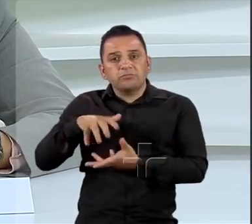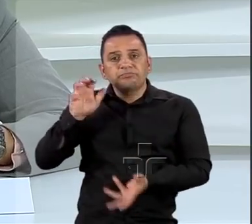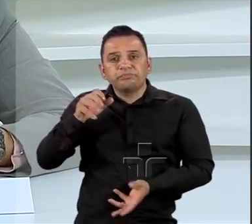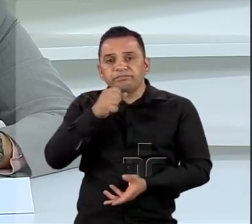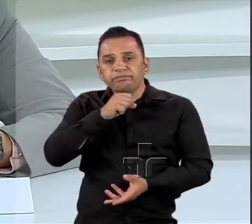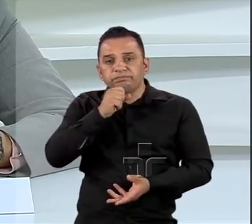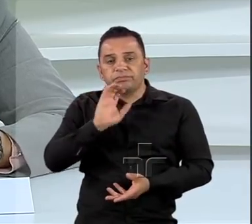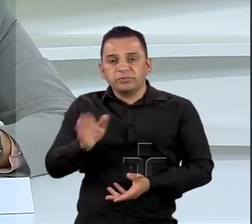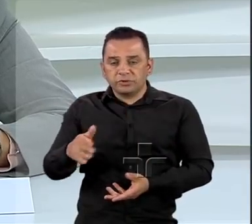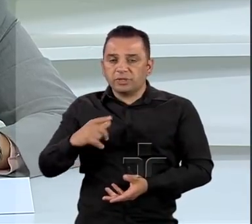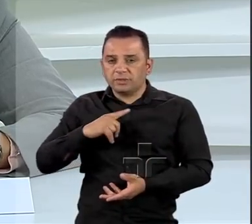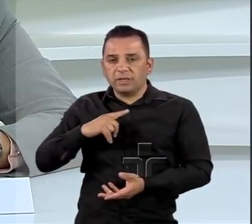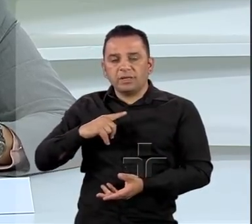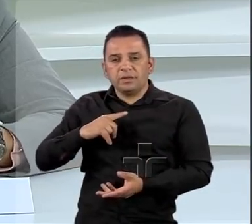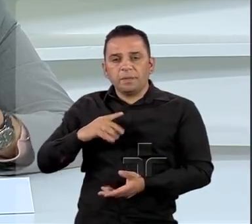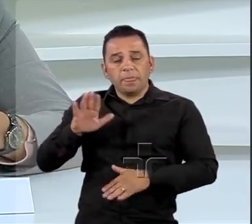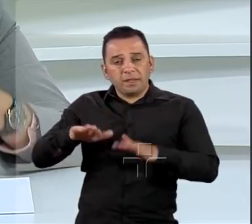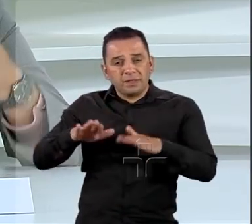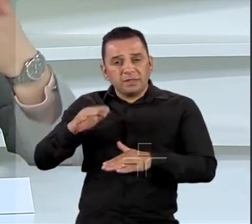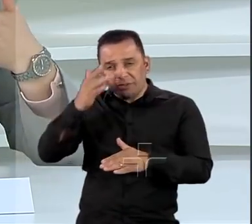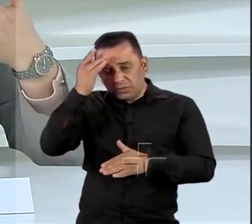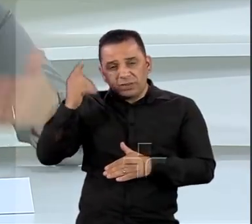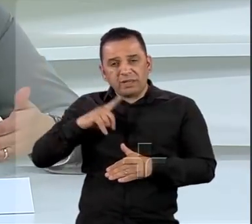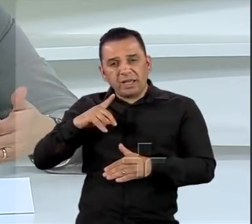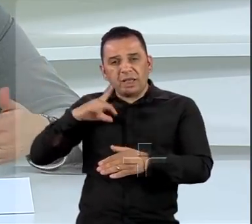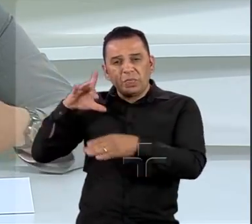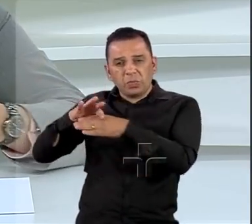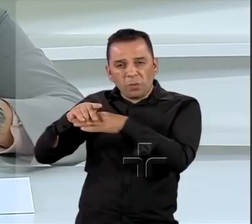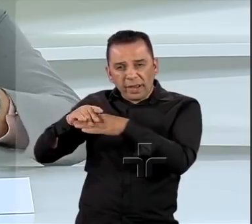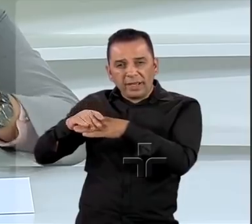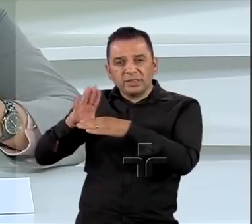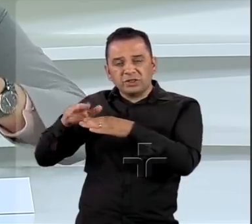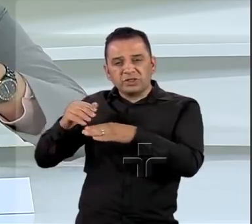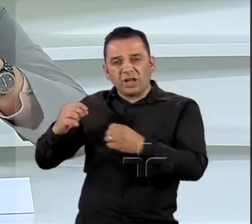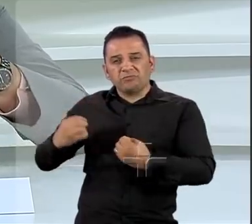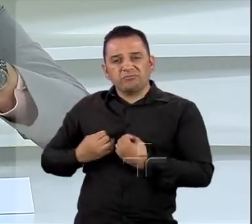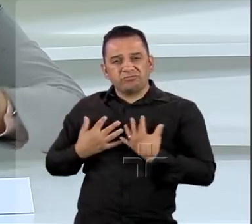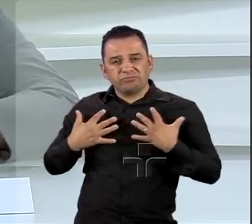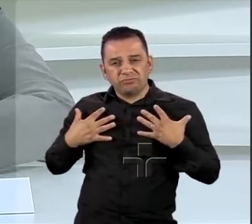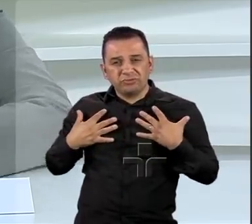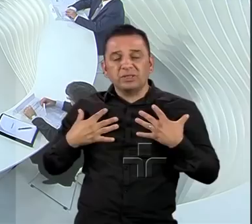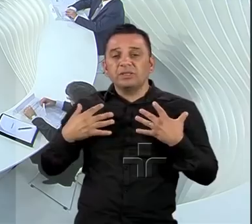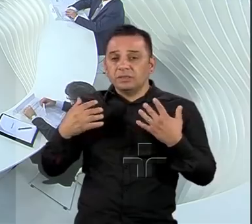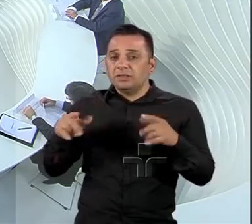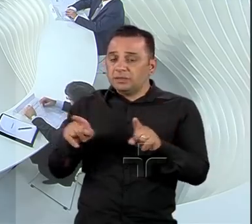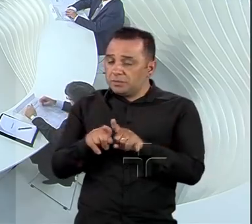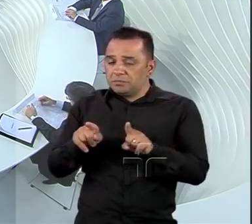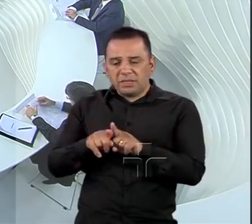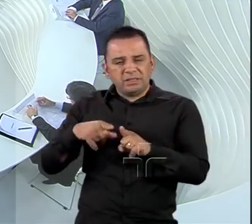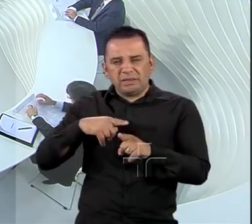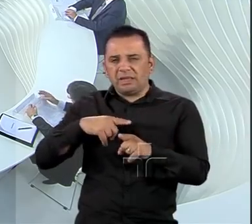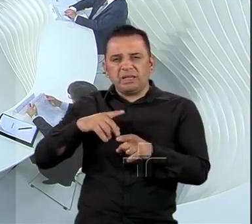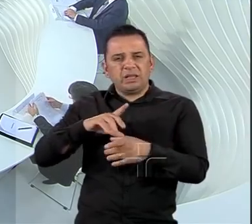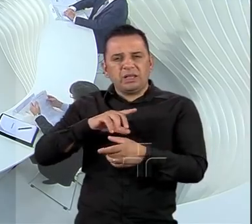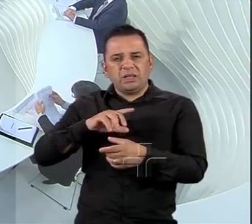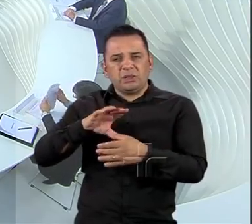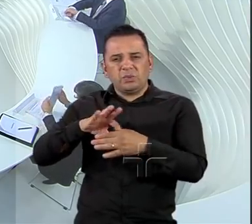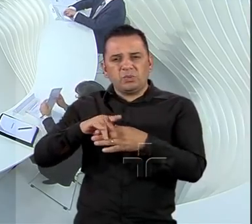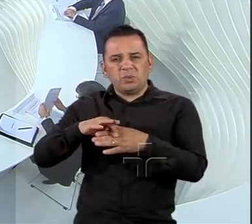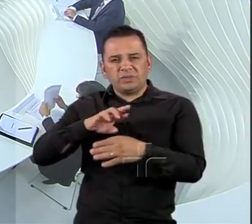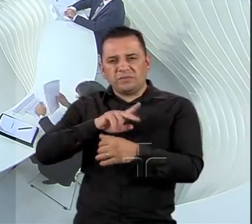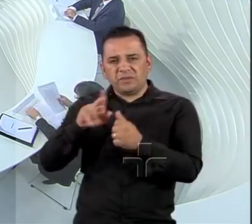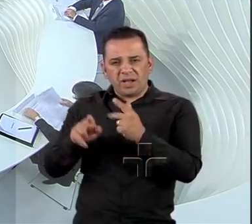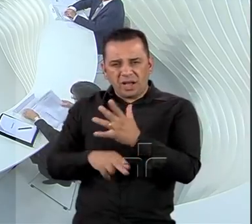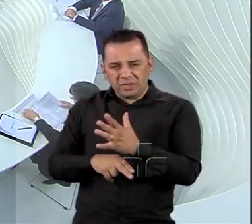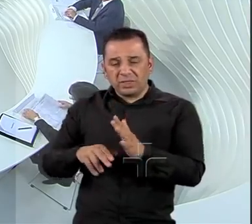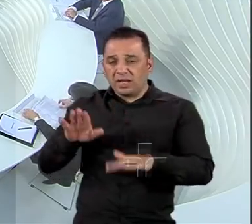chamada tripla carga de doenças, então você tem doenças infecciosas emergentes ou reemergentes, nós temos uma carga